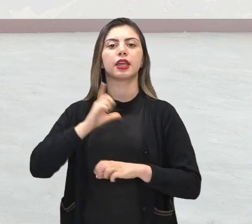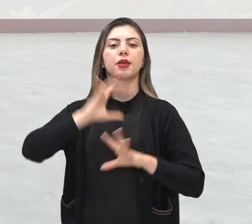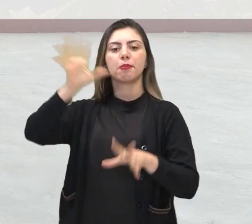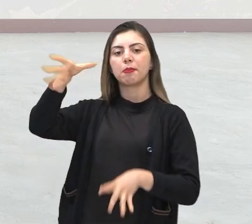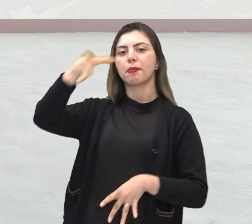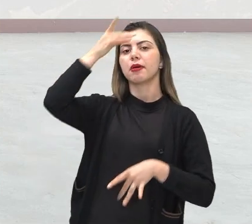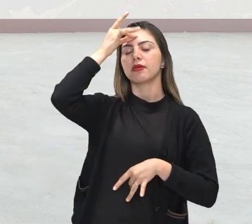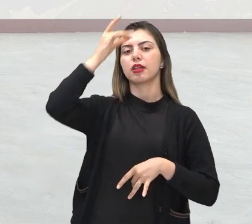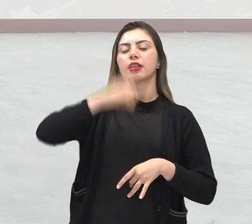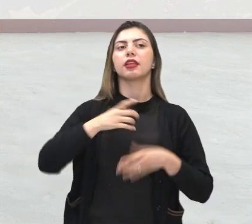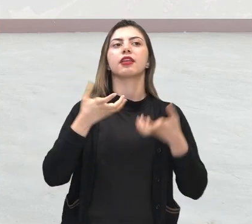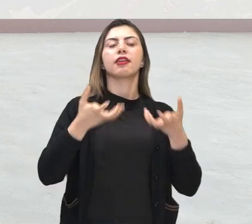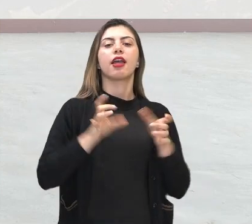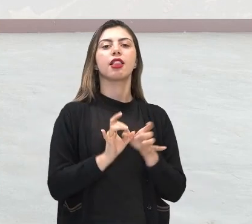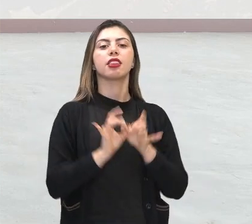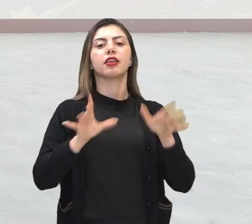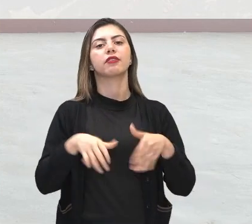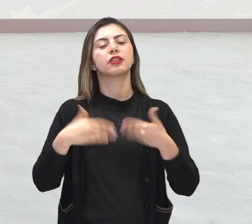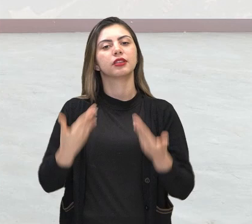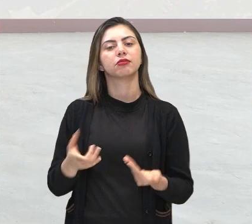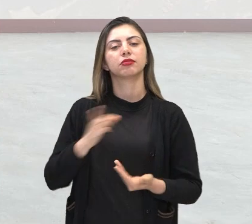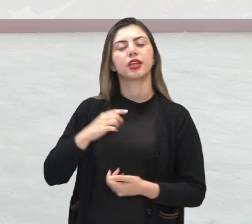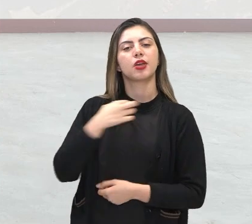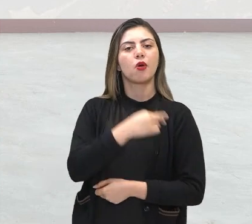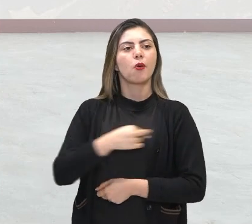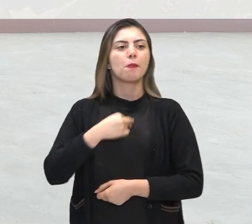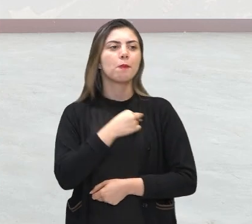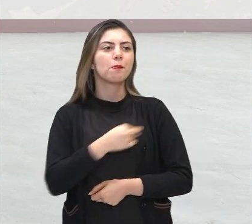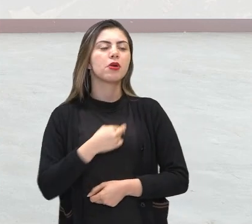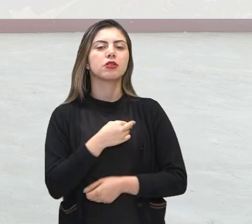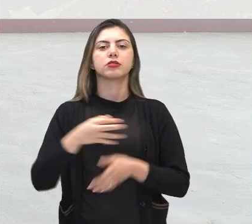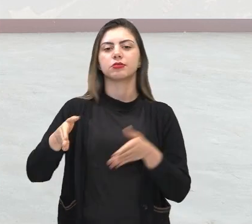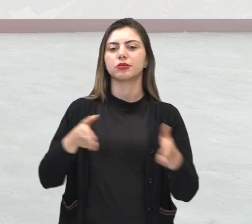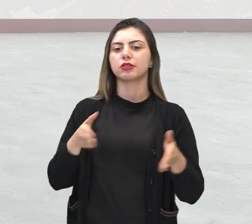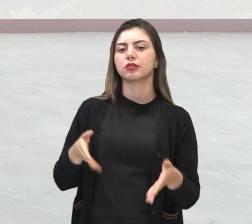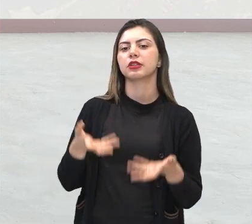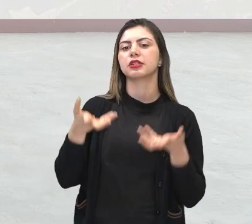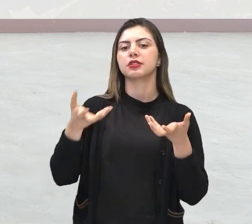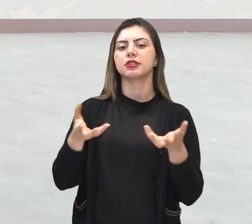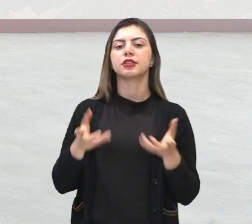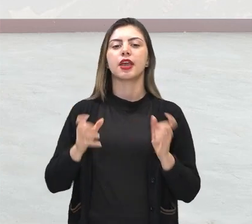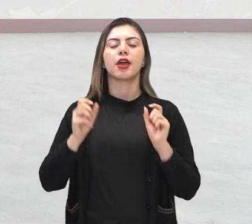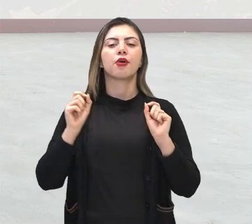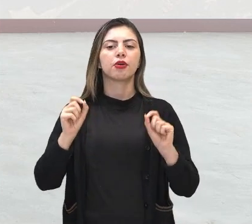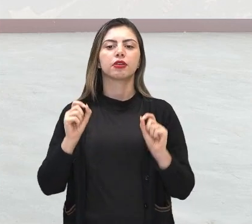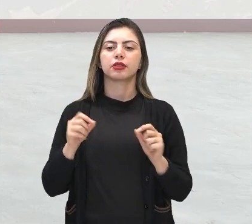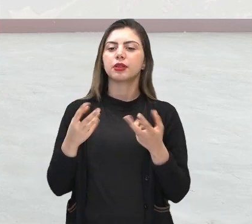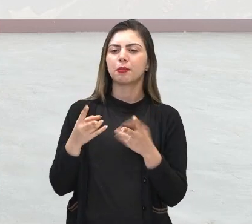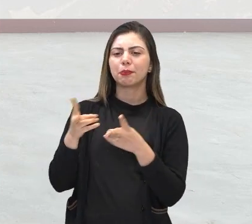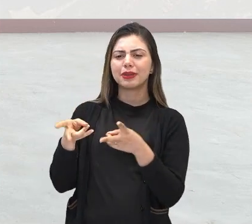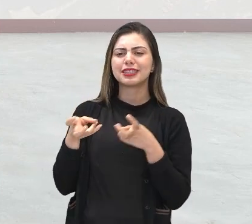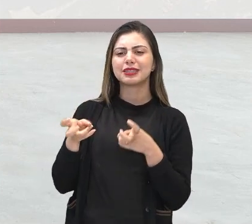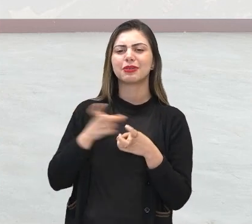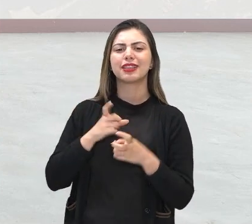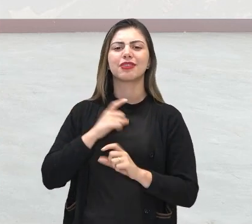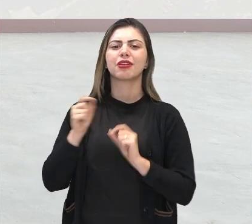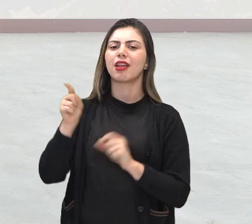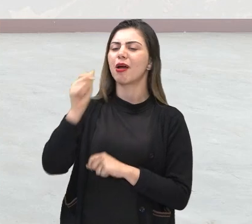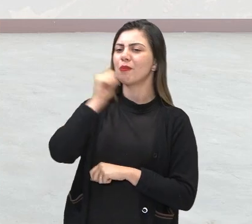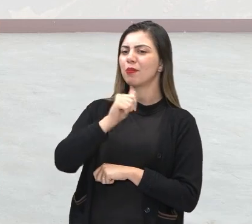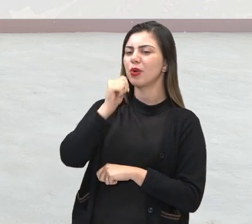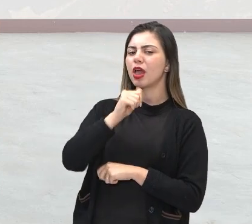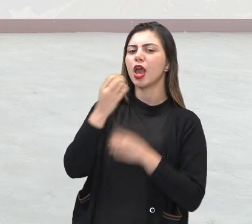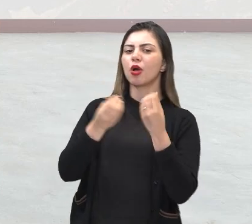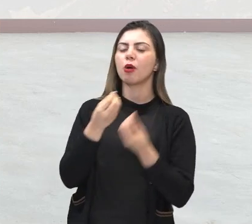romantismo ele já tem esse caráter romântico de idealização Olha só ele tá idealizando a liberdade em uma mulher que ela está ali